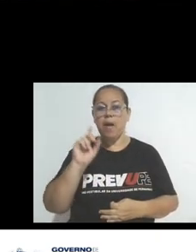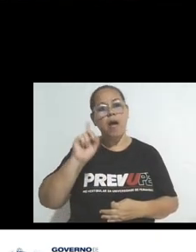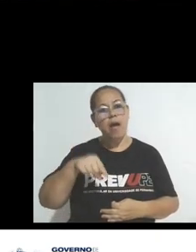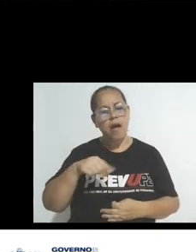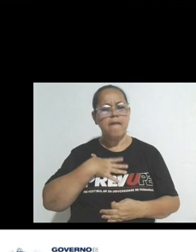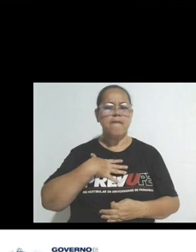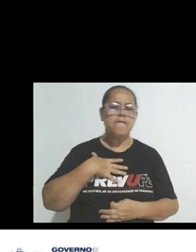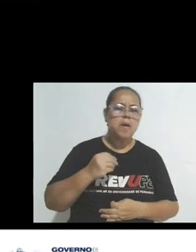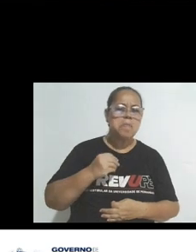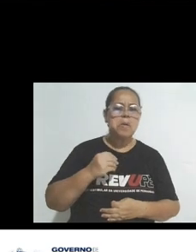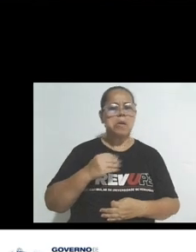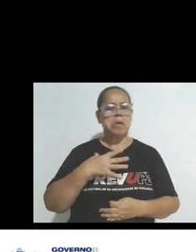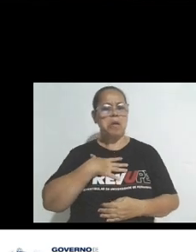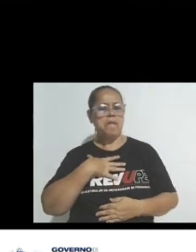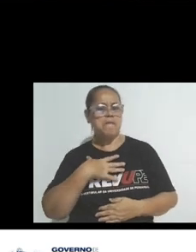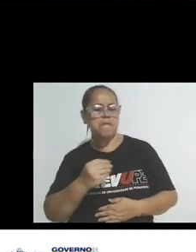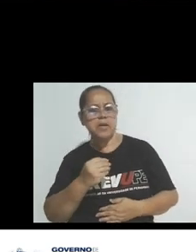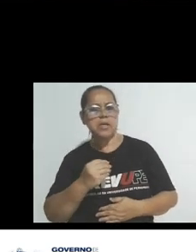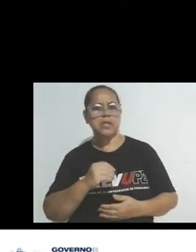família tá